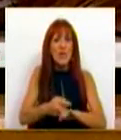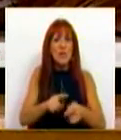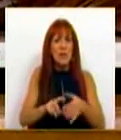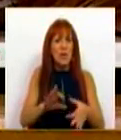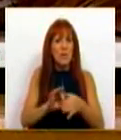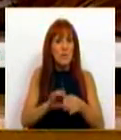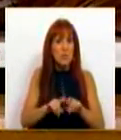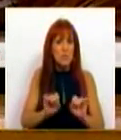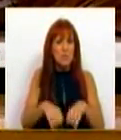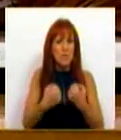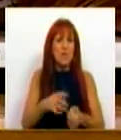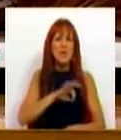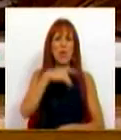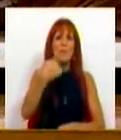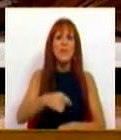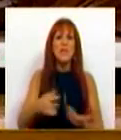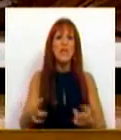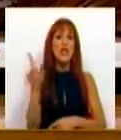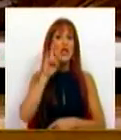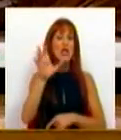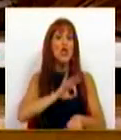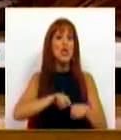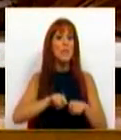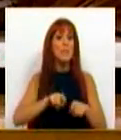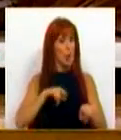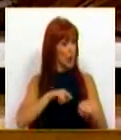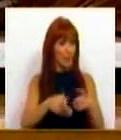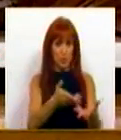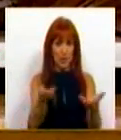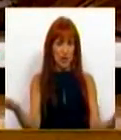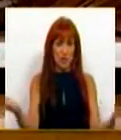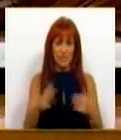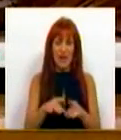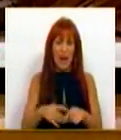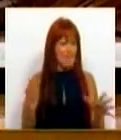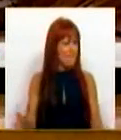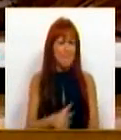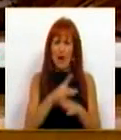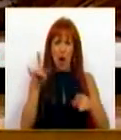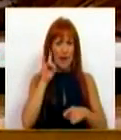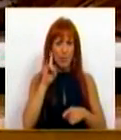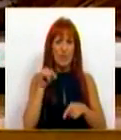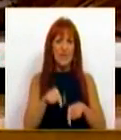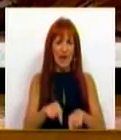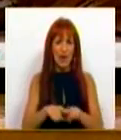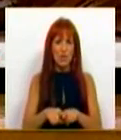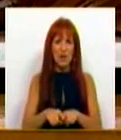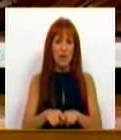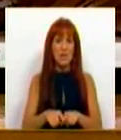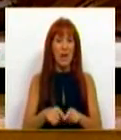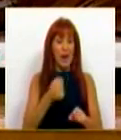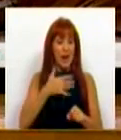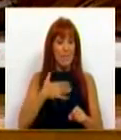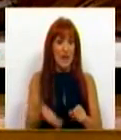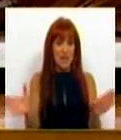social. Senhor Presidente, senhoras e senhores deputados, é da maior importância termos